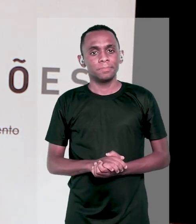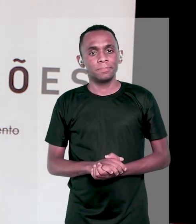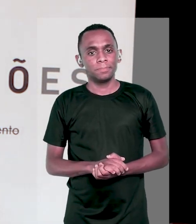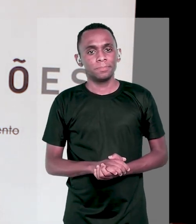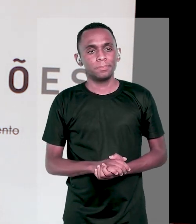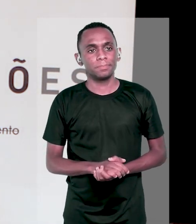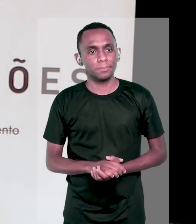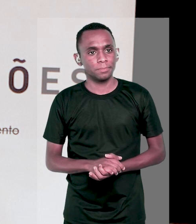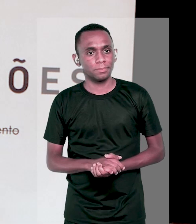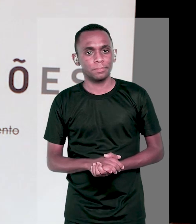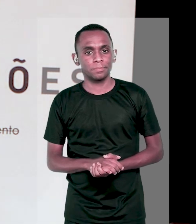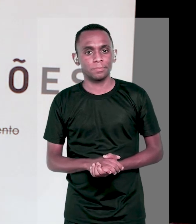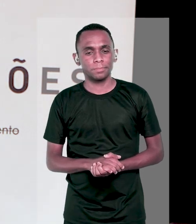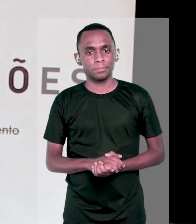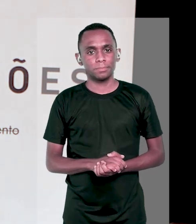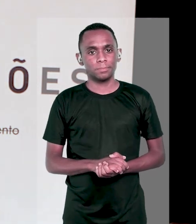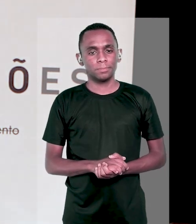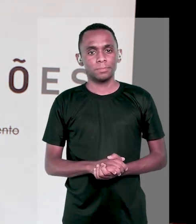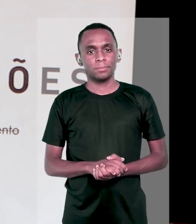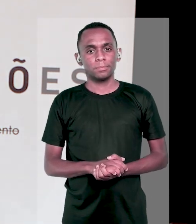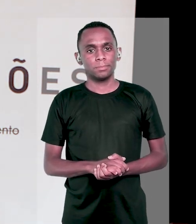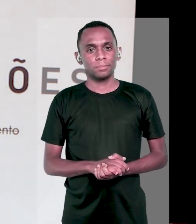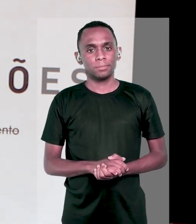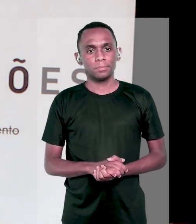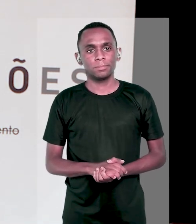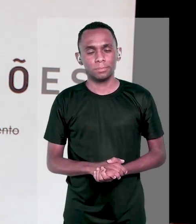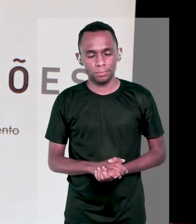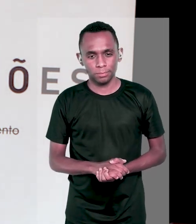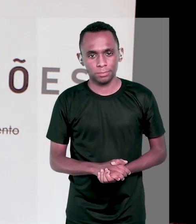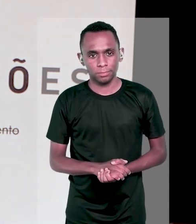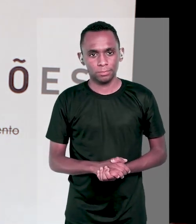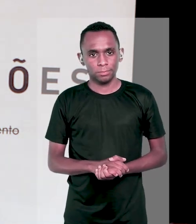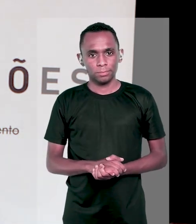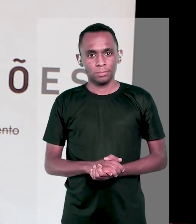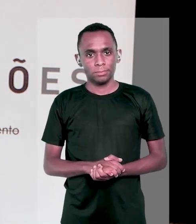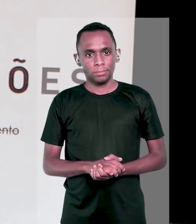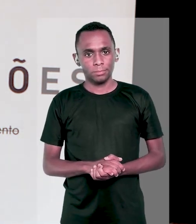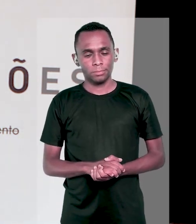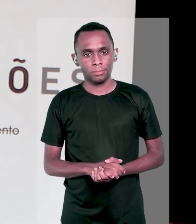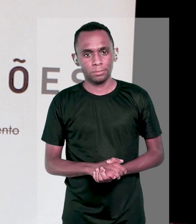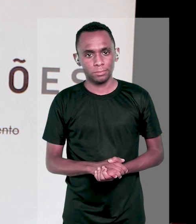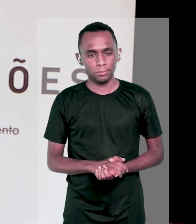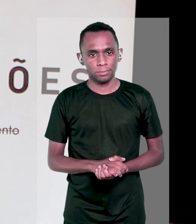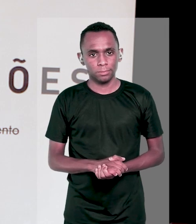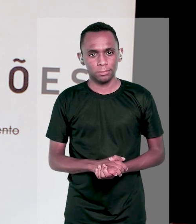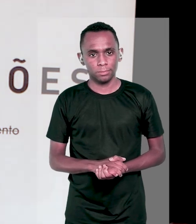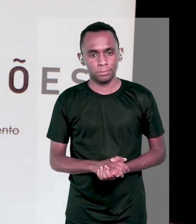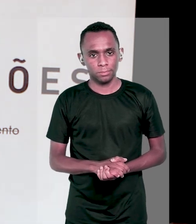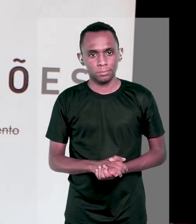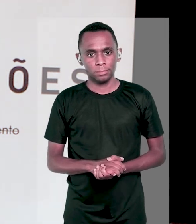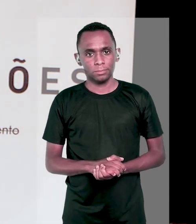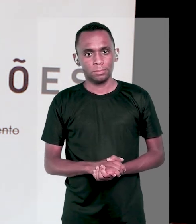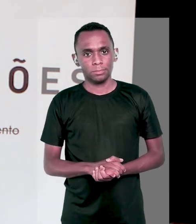e ela pensa a arte ela pensa sensoriamente ela